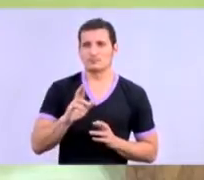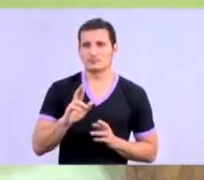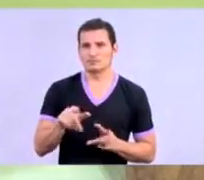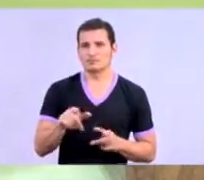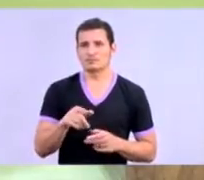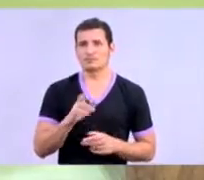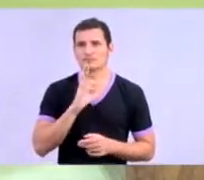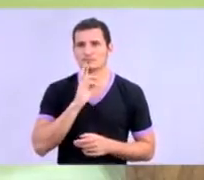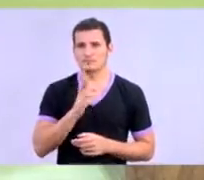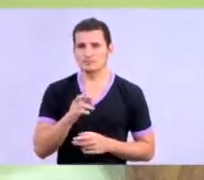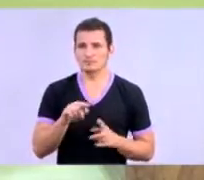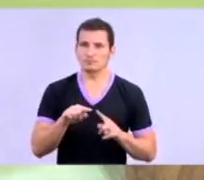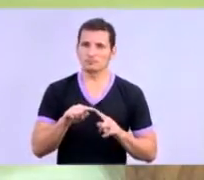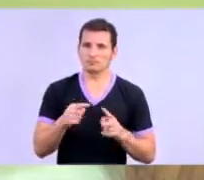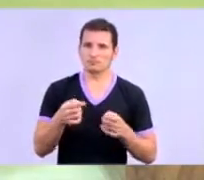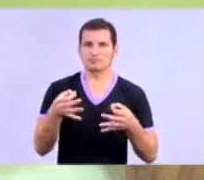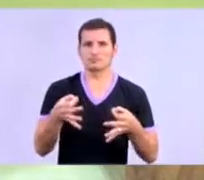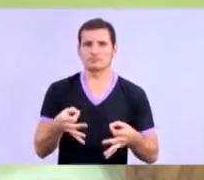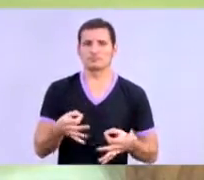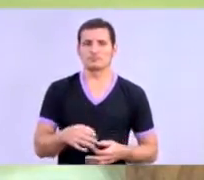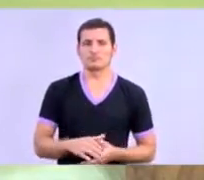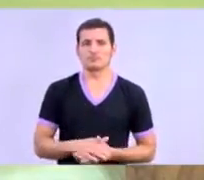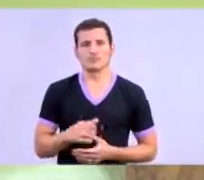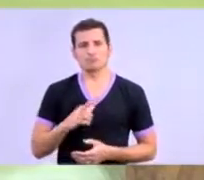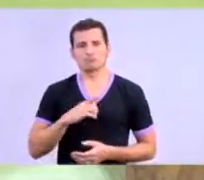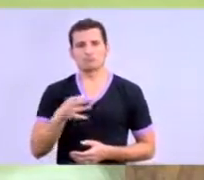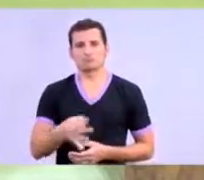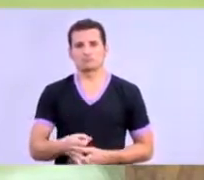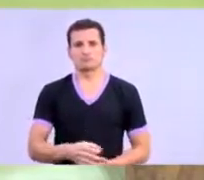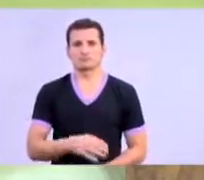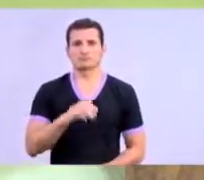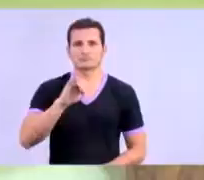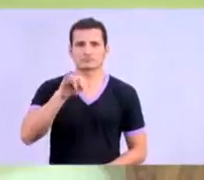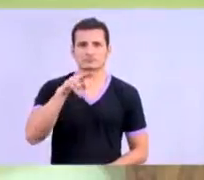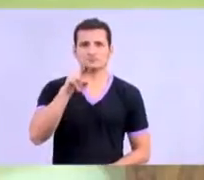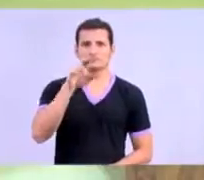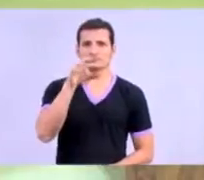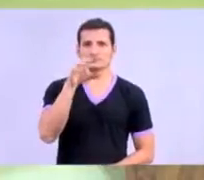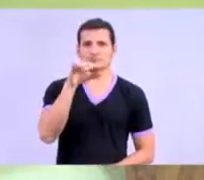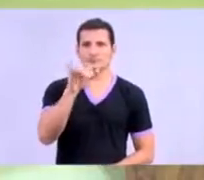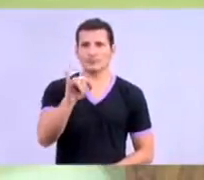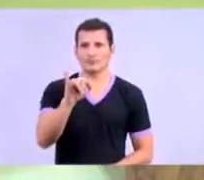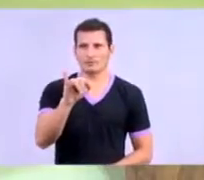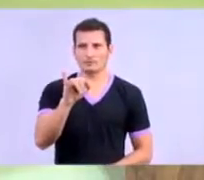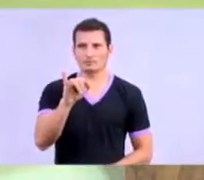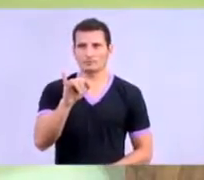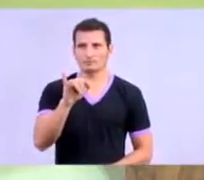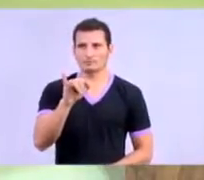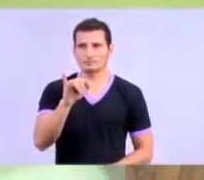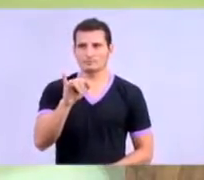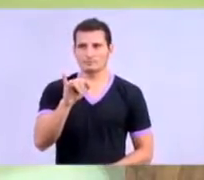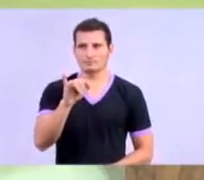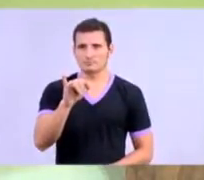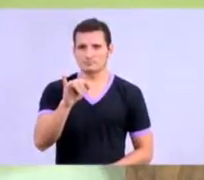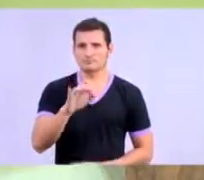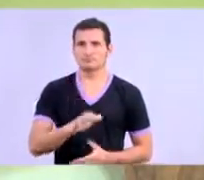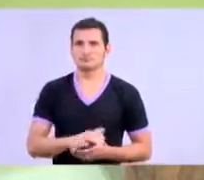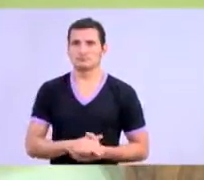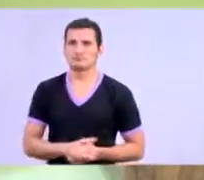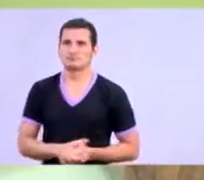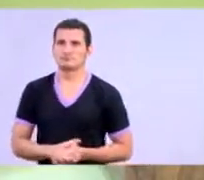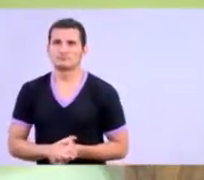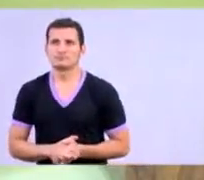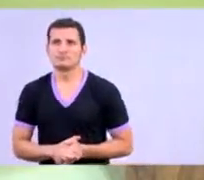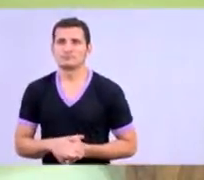mas corretamente, né? A Jusce deu uma resposta sequenciando as colunas, né? E